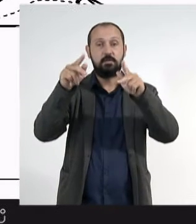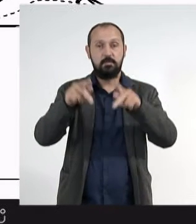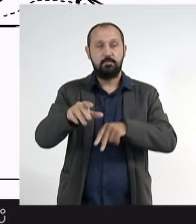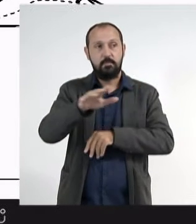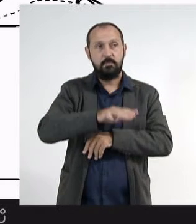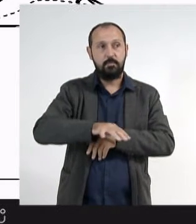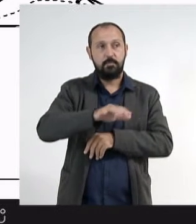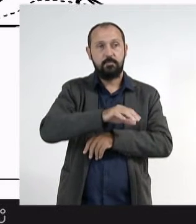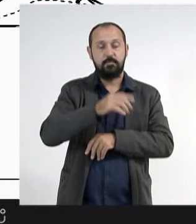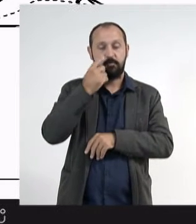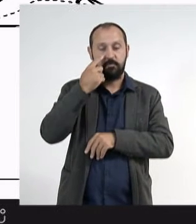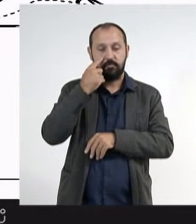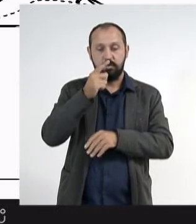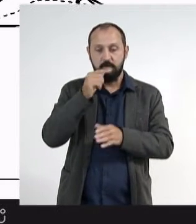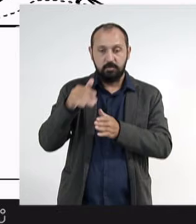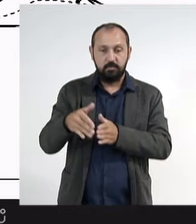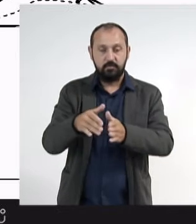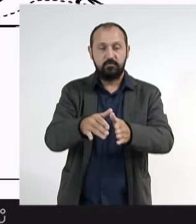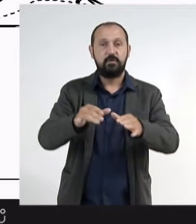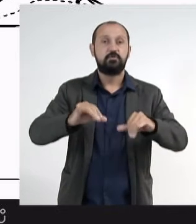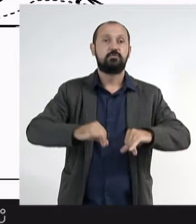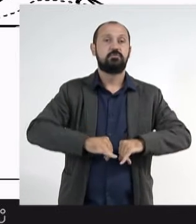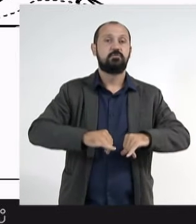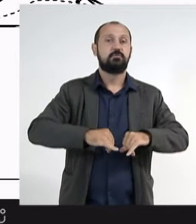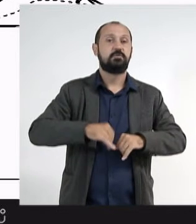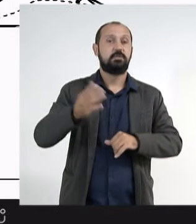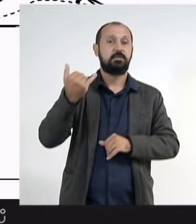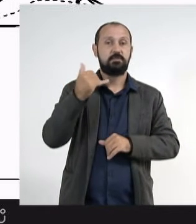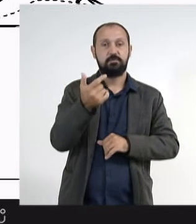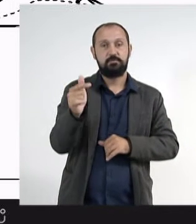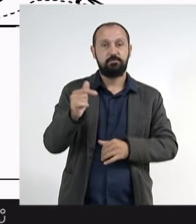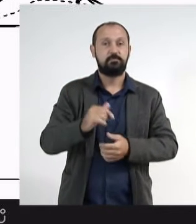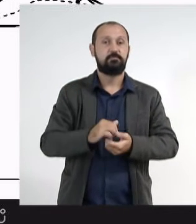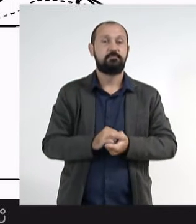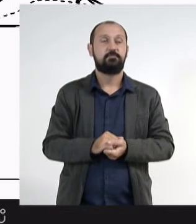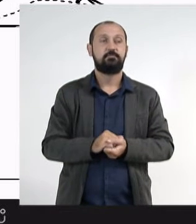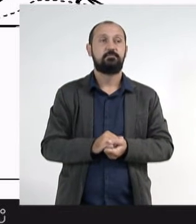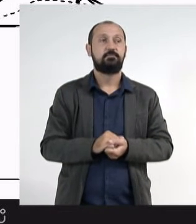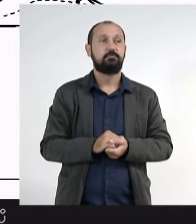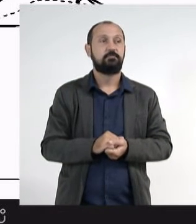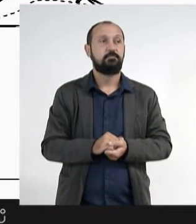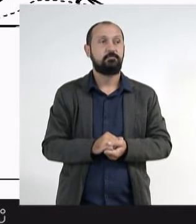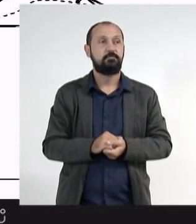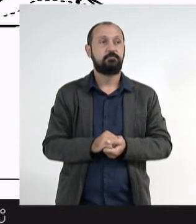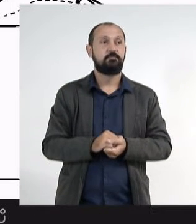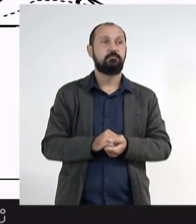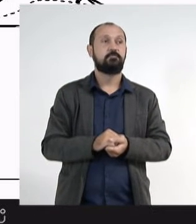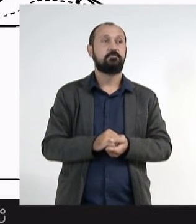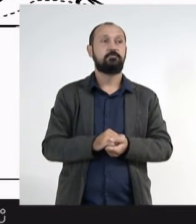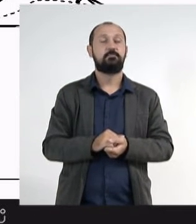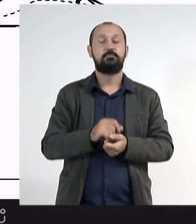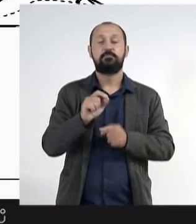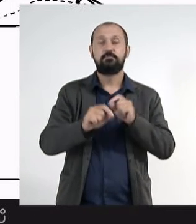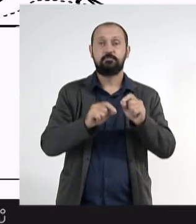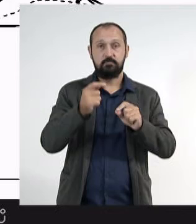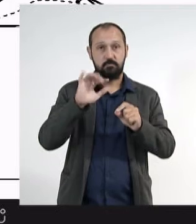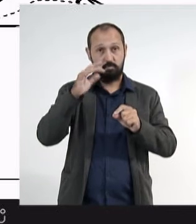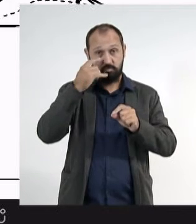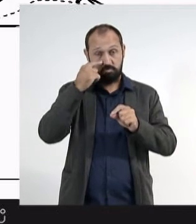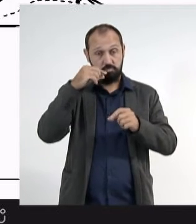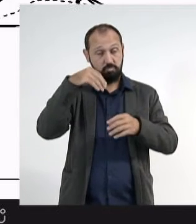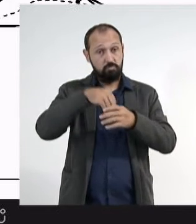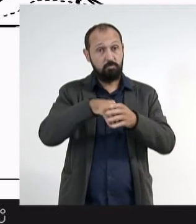que ocupava rio abaixo está sofrendo inundação que não tinha antes. Esse é o efeito cumulativo que ocorre nas